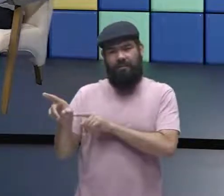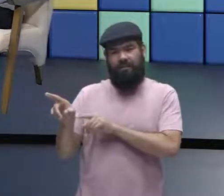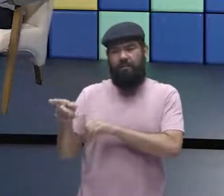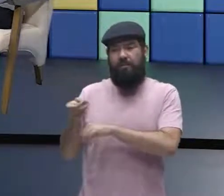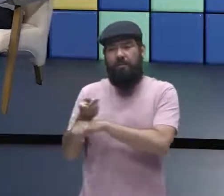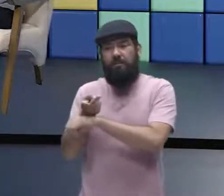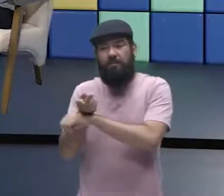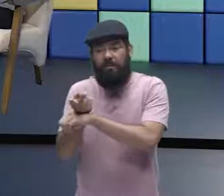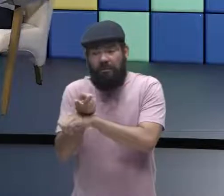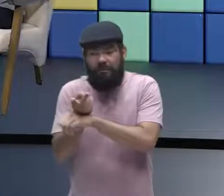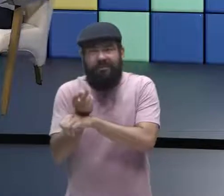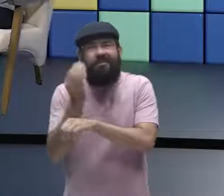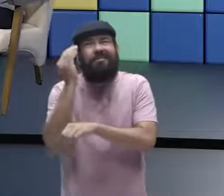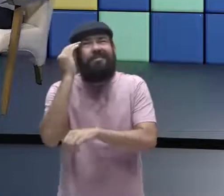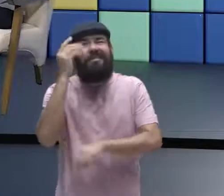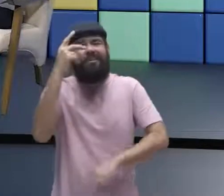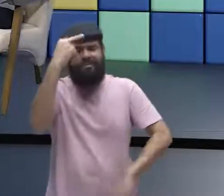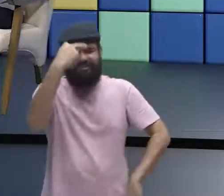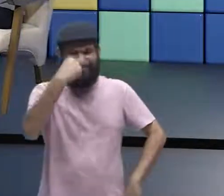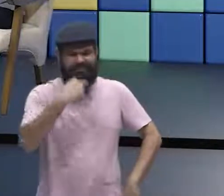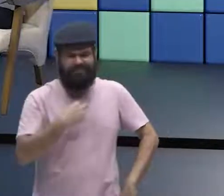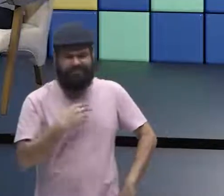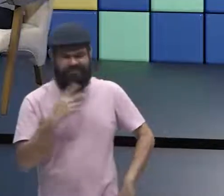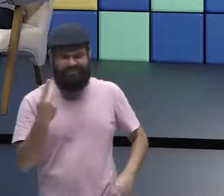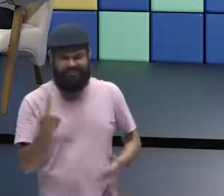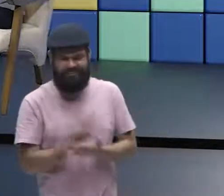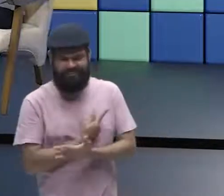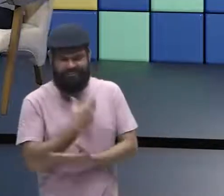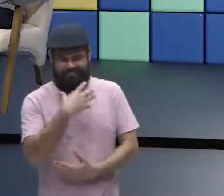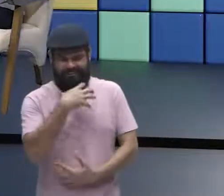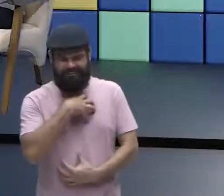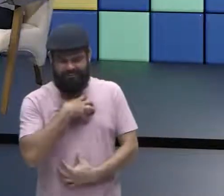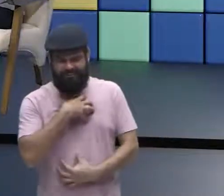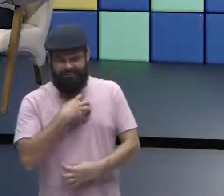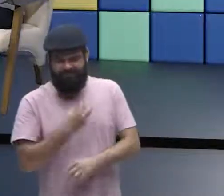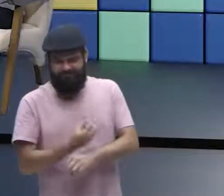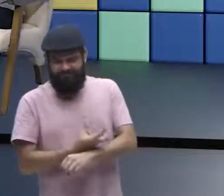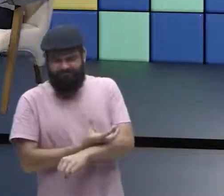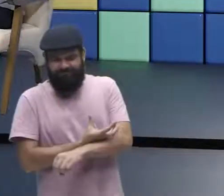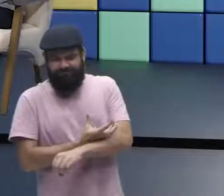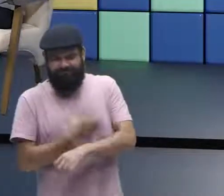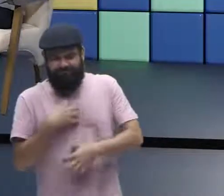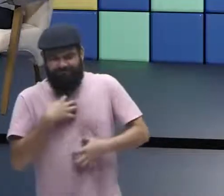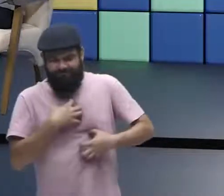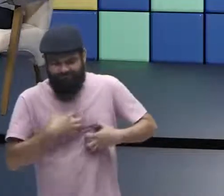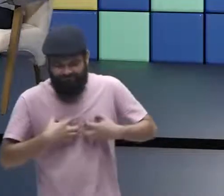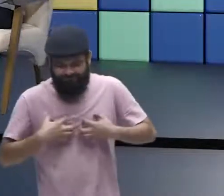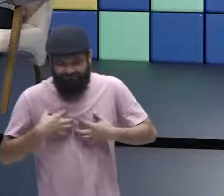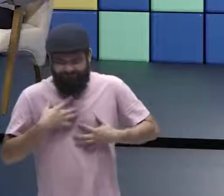procurem entender o que está acontecendo e naquela emoção buscar fazer o quê?